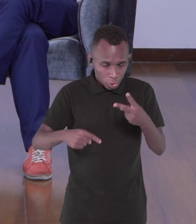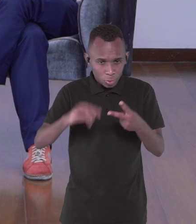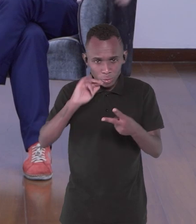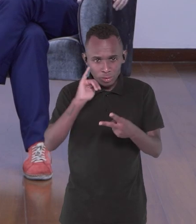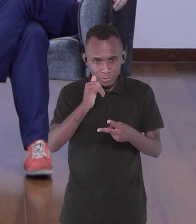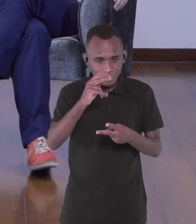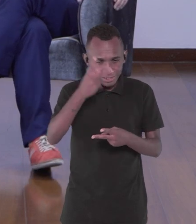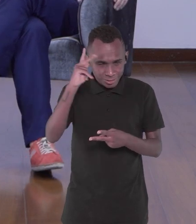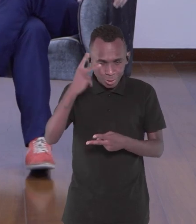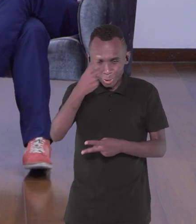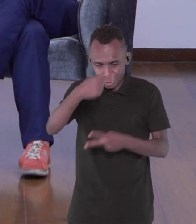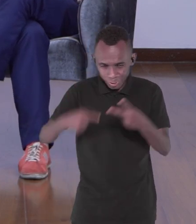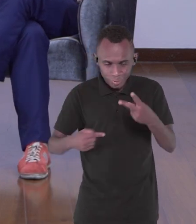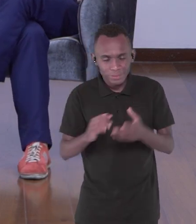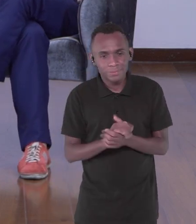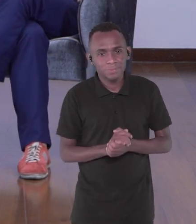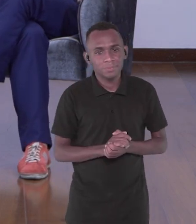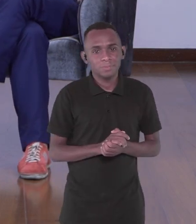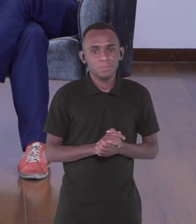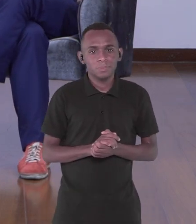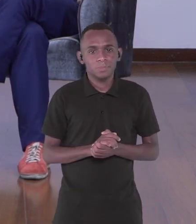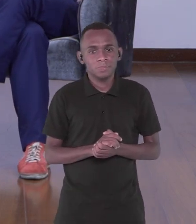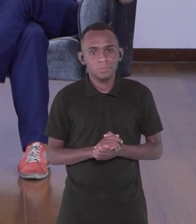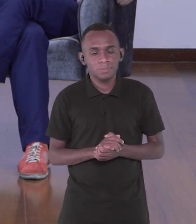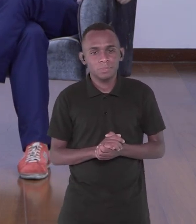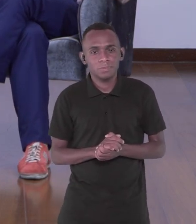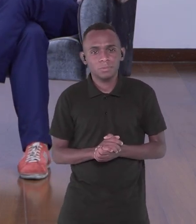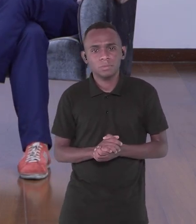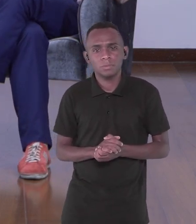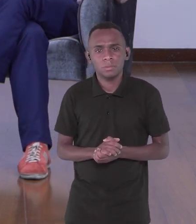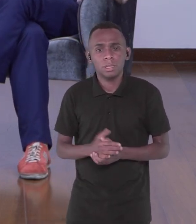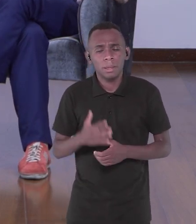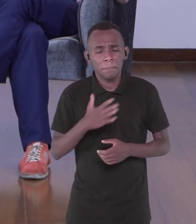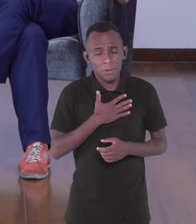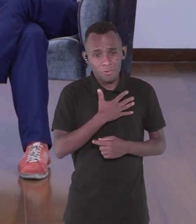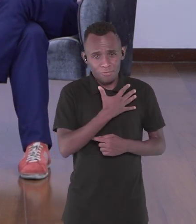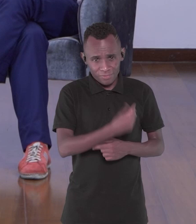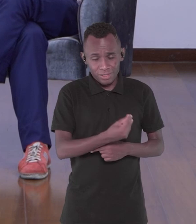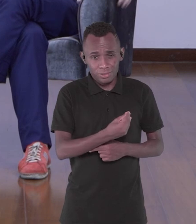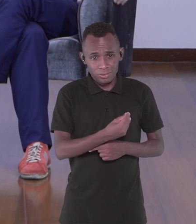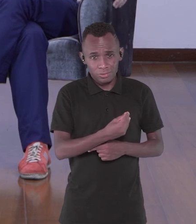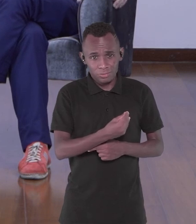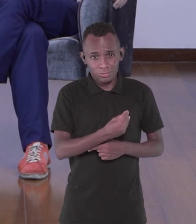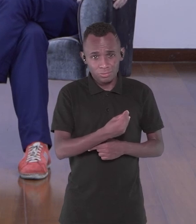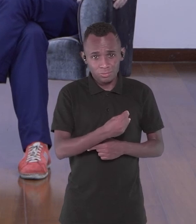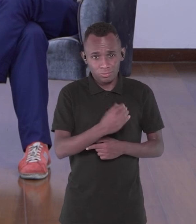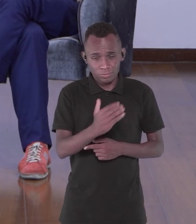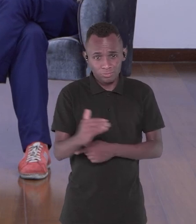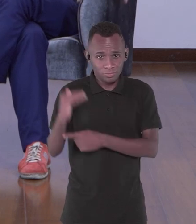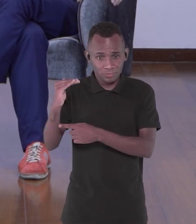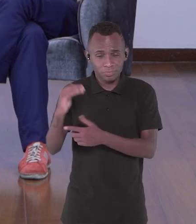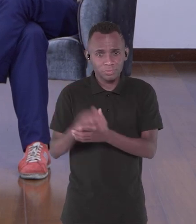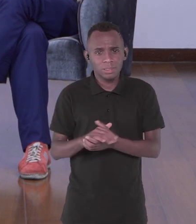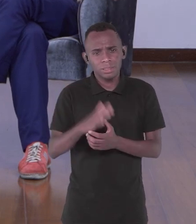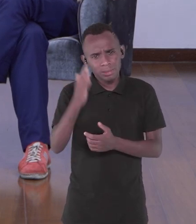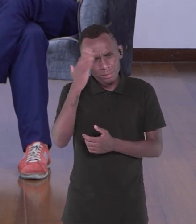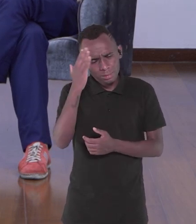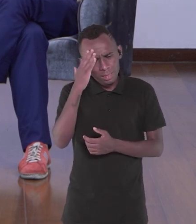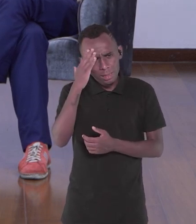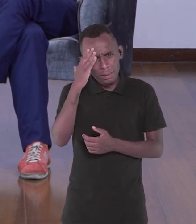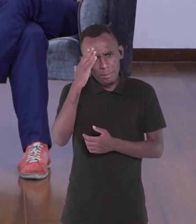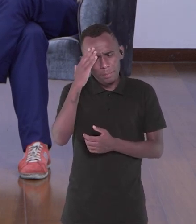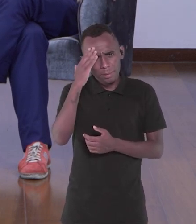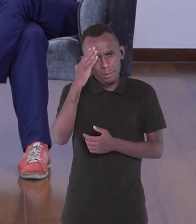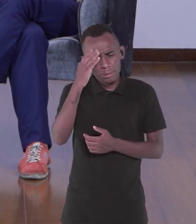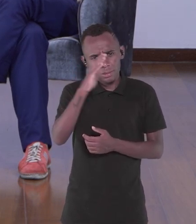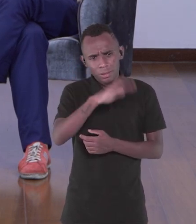Senão... Outro dia, meu filho, o mais velho, Sabe que moleque adora